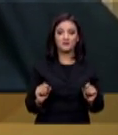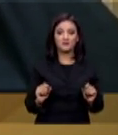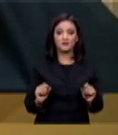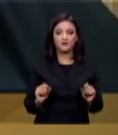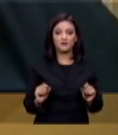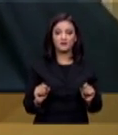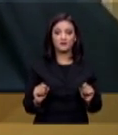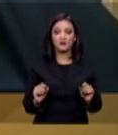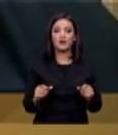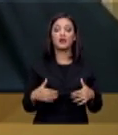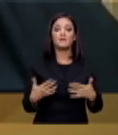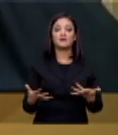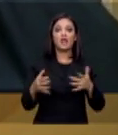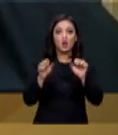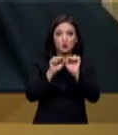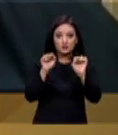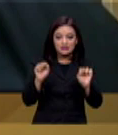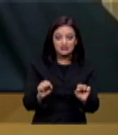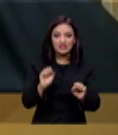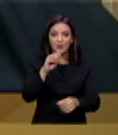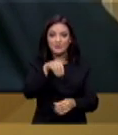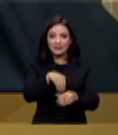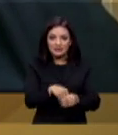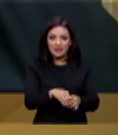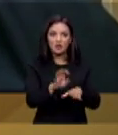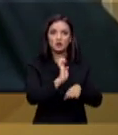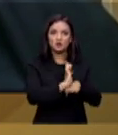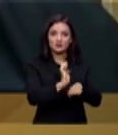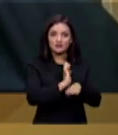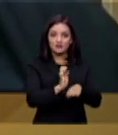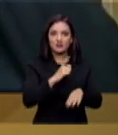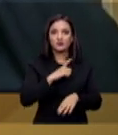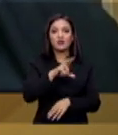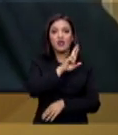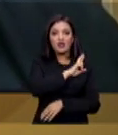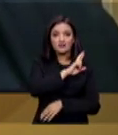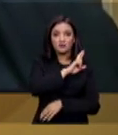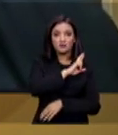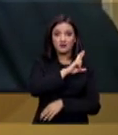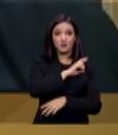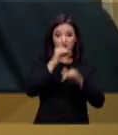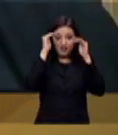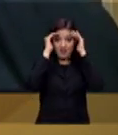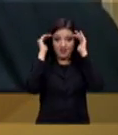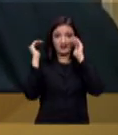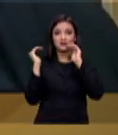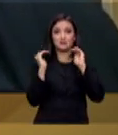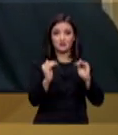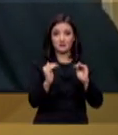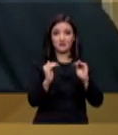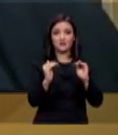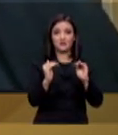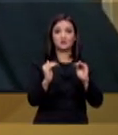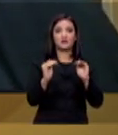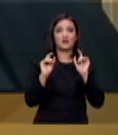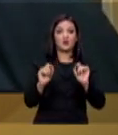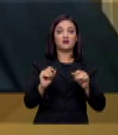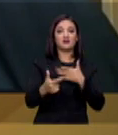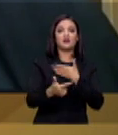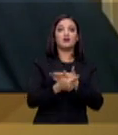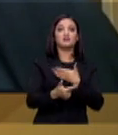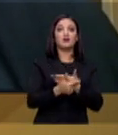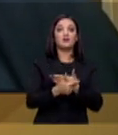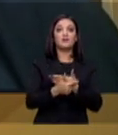que é um sistema dentro do Estado responsável pelo cumprimento, naquele nível da federação, dos